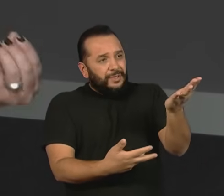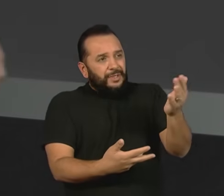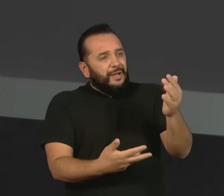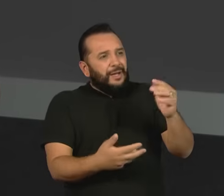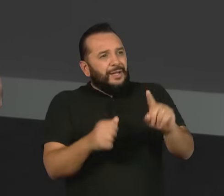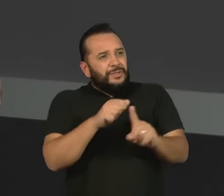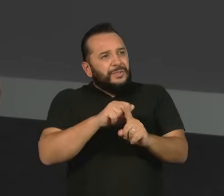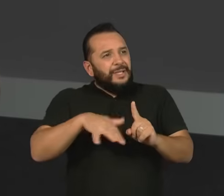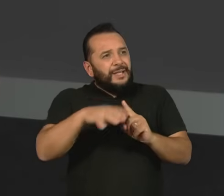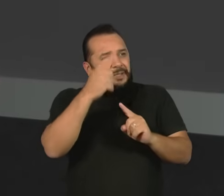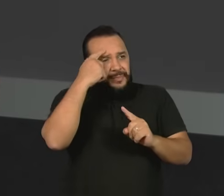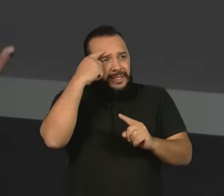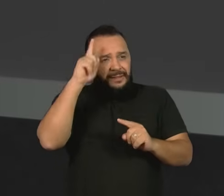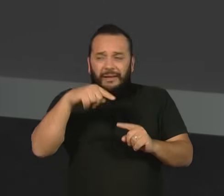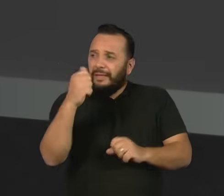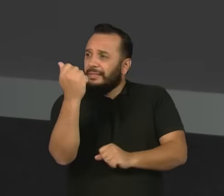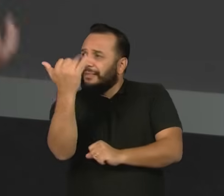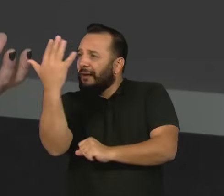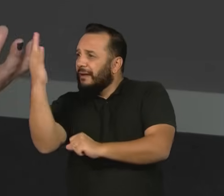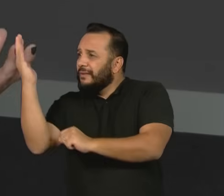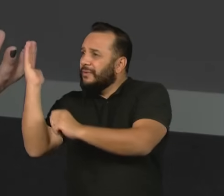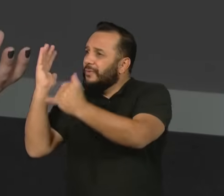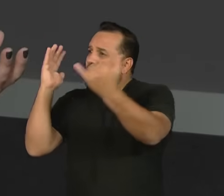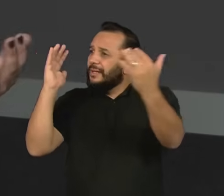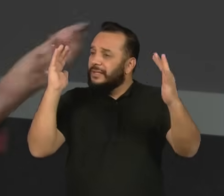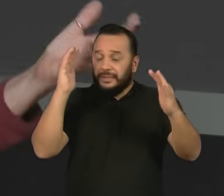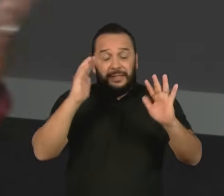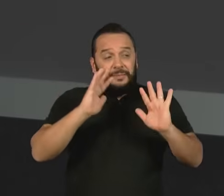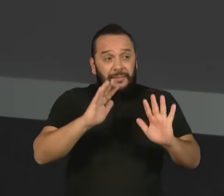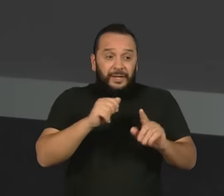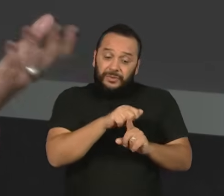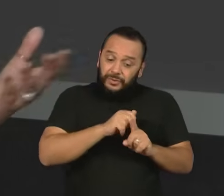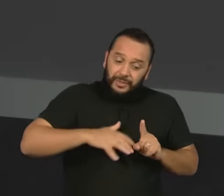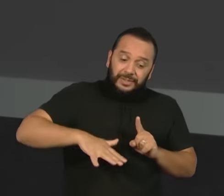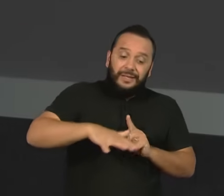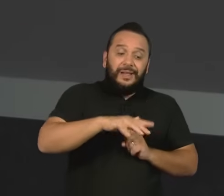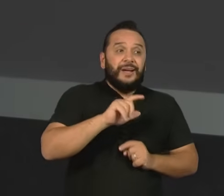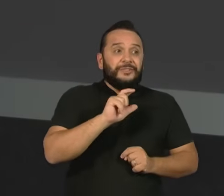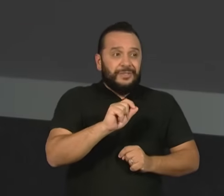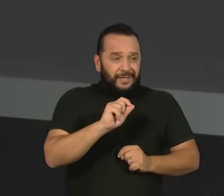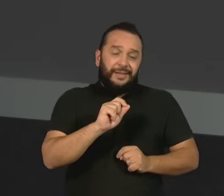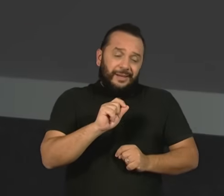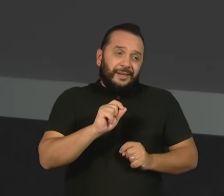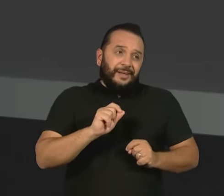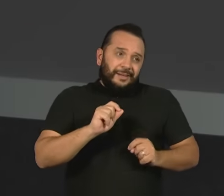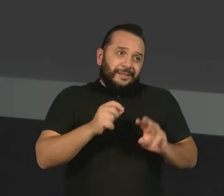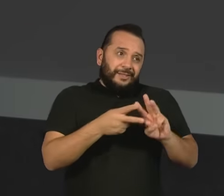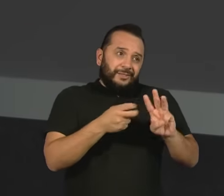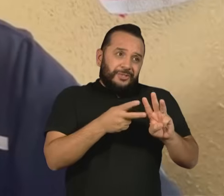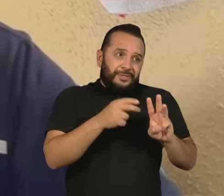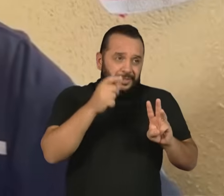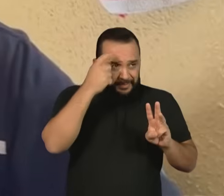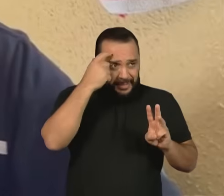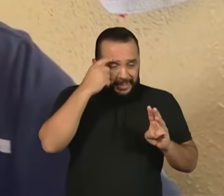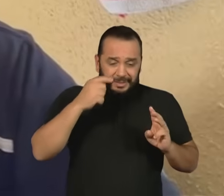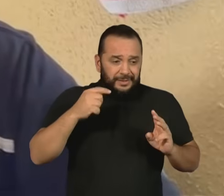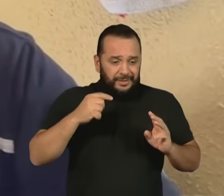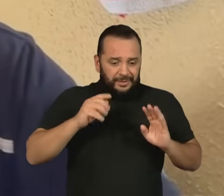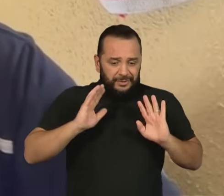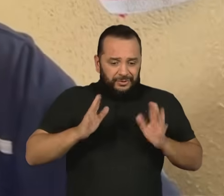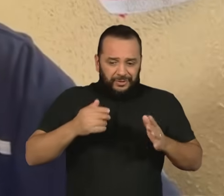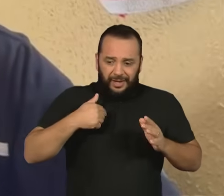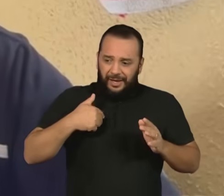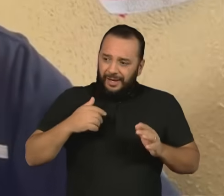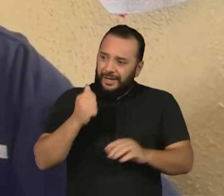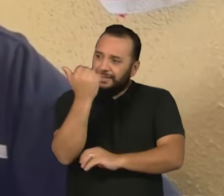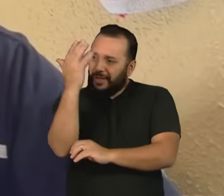chamam de natureza, que para as sociedades indígenas não está dissociada do ser humano e tal? Porque as comunidades